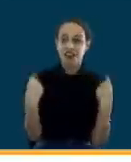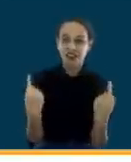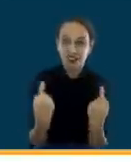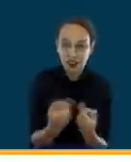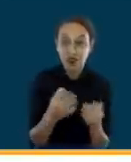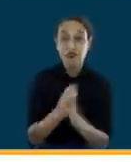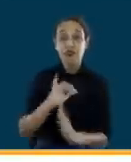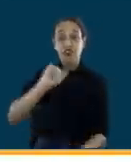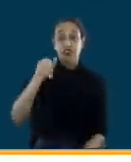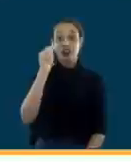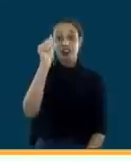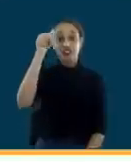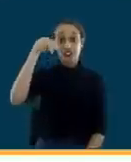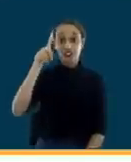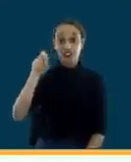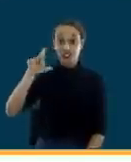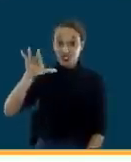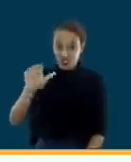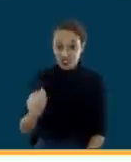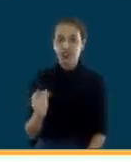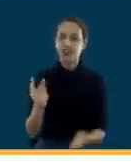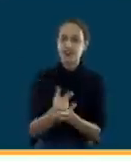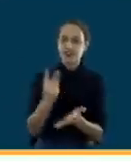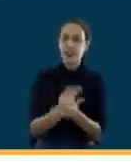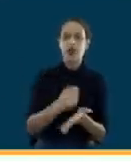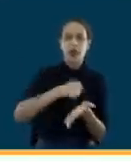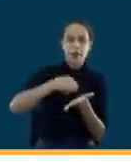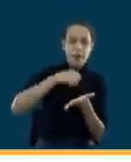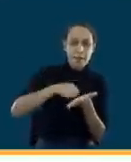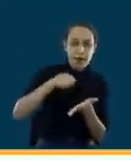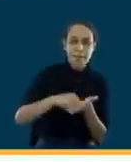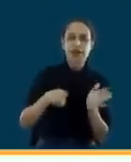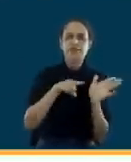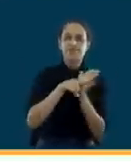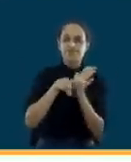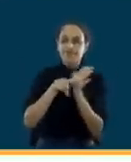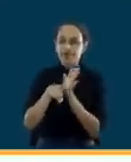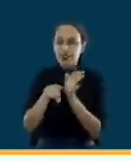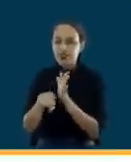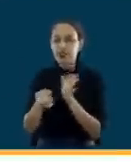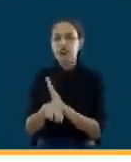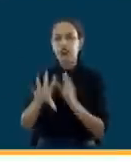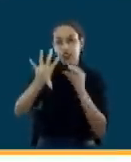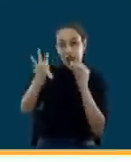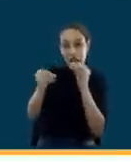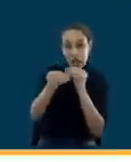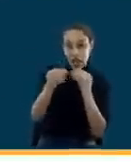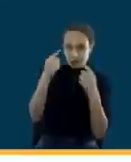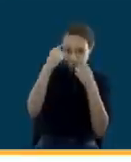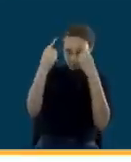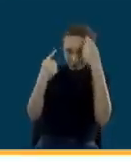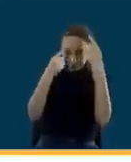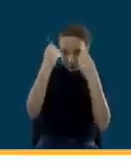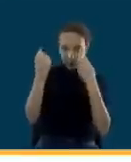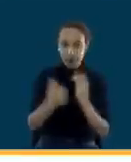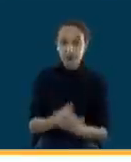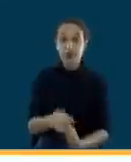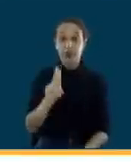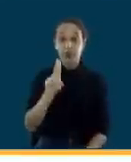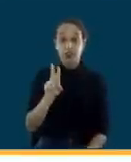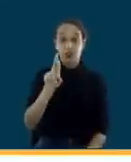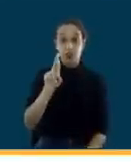anotando, né, questionando, incorporando ideias, né? A Úrsula, aliás, da Úrsula eu